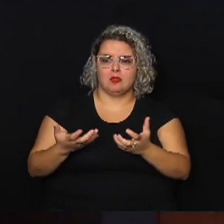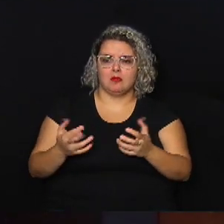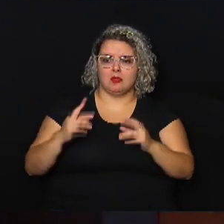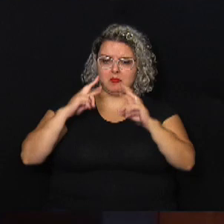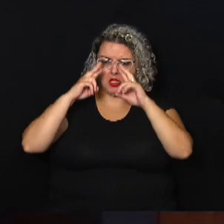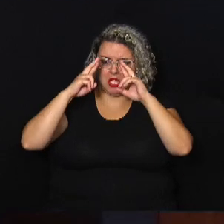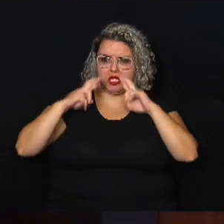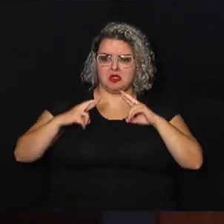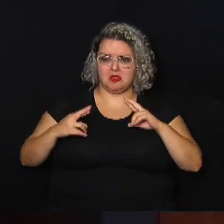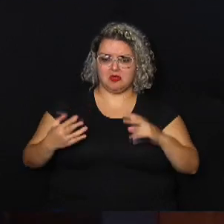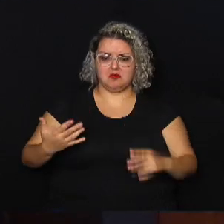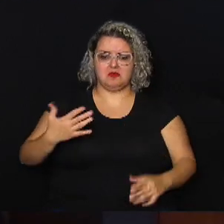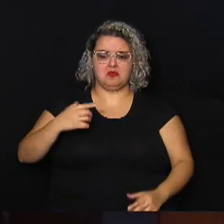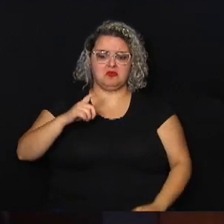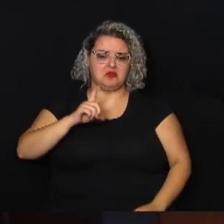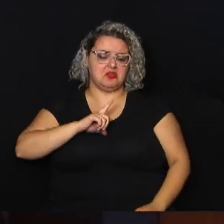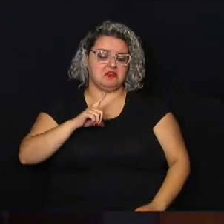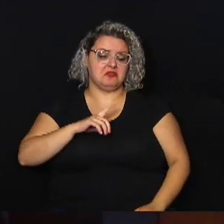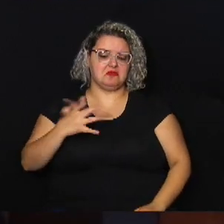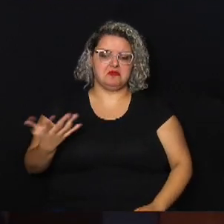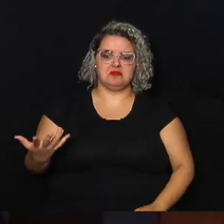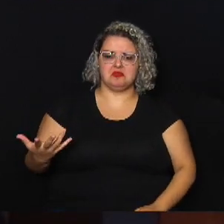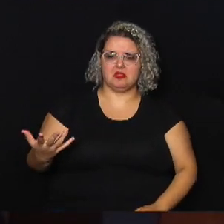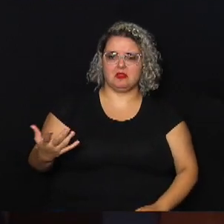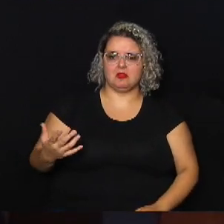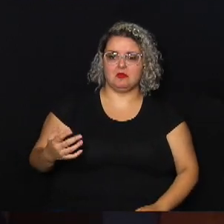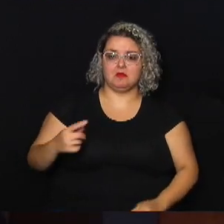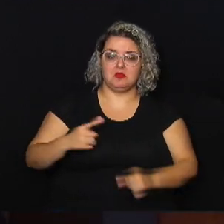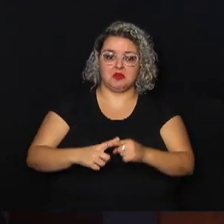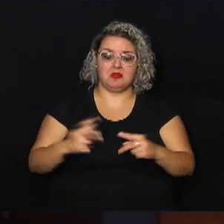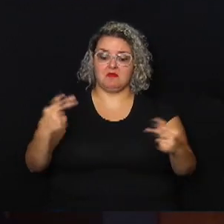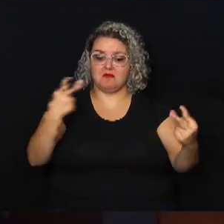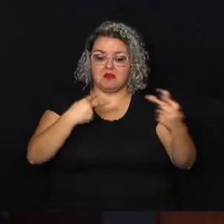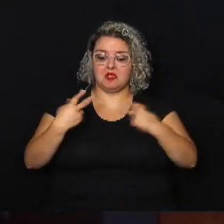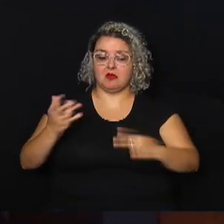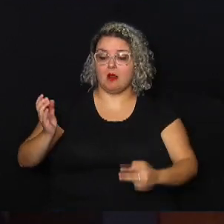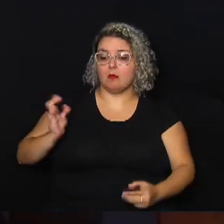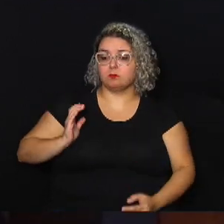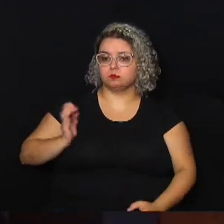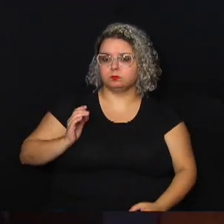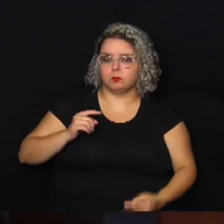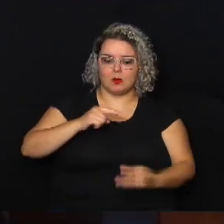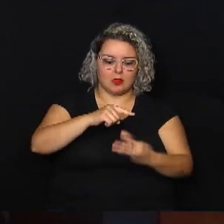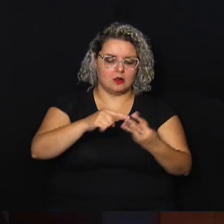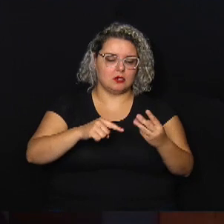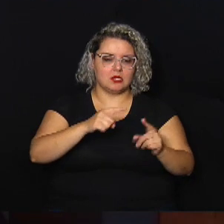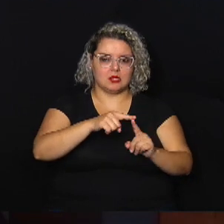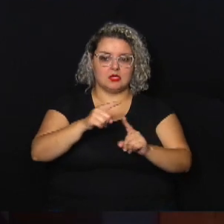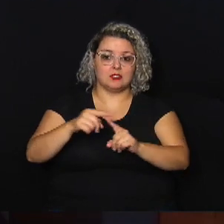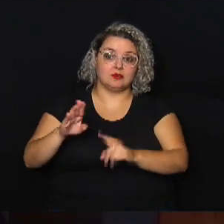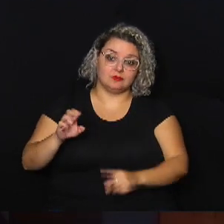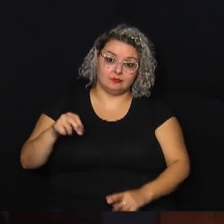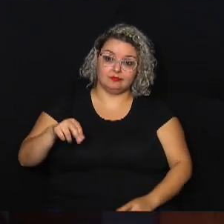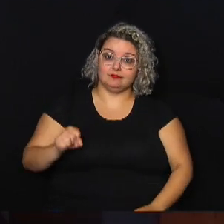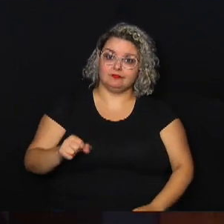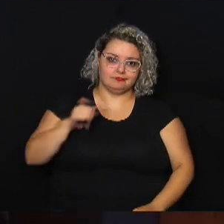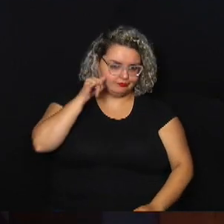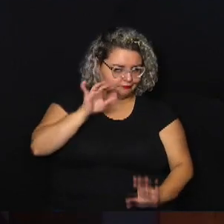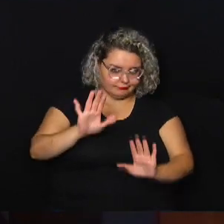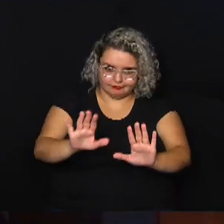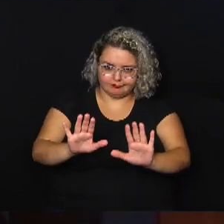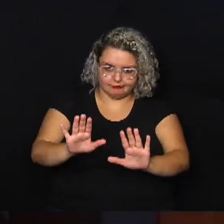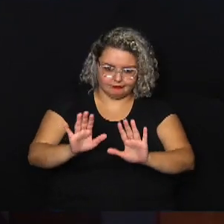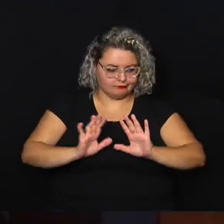causa do meu status, aparentemente eu sou rico. Então são 3 tipos de bens que devem ser evitados,